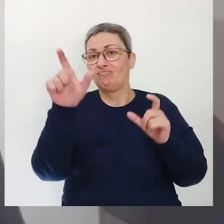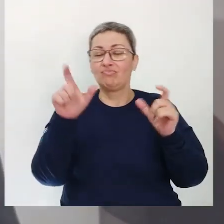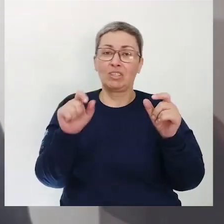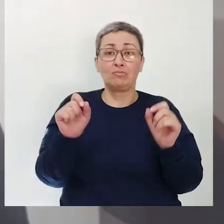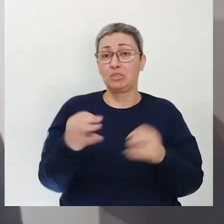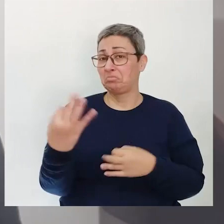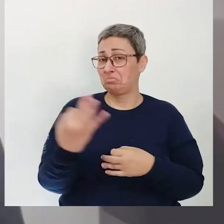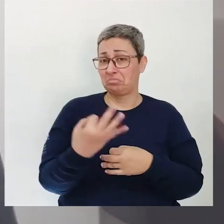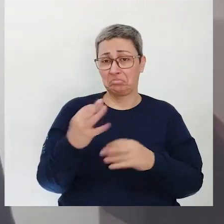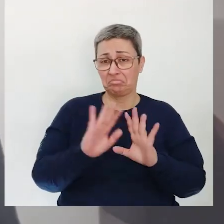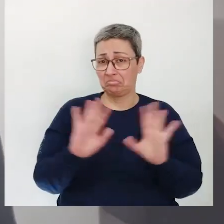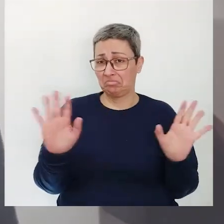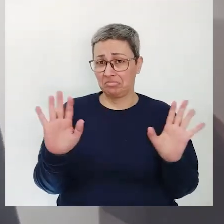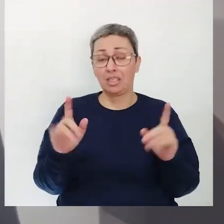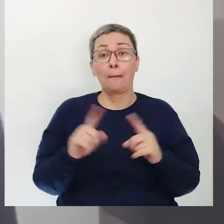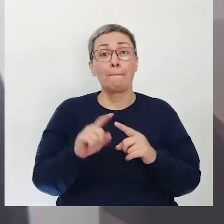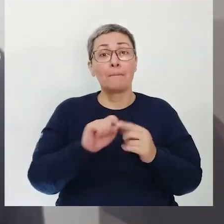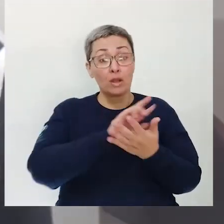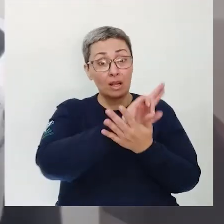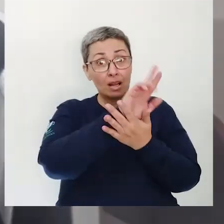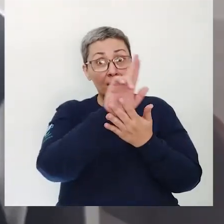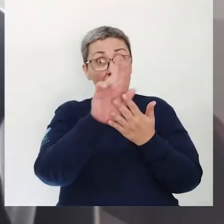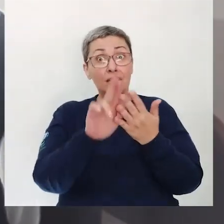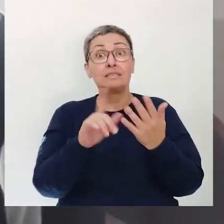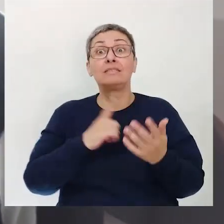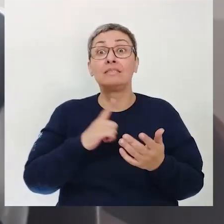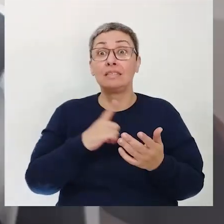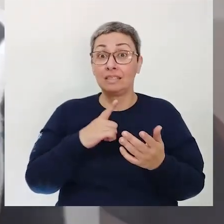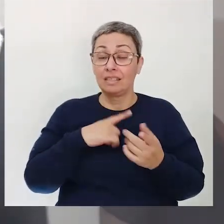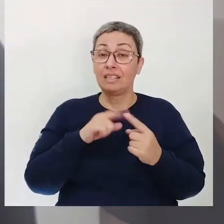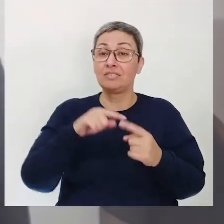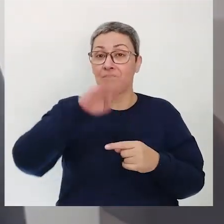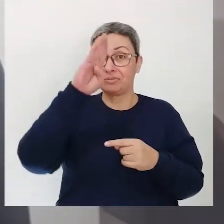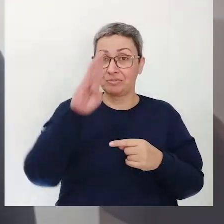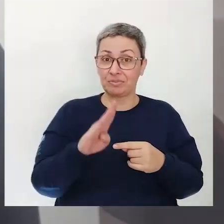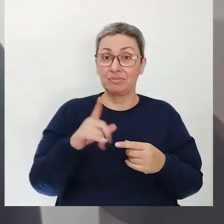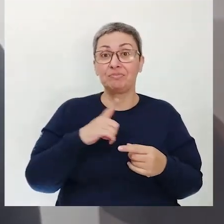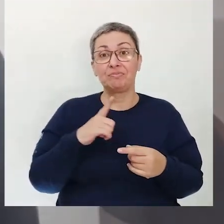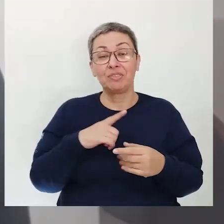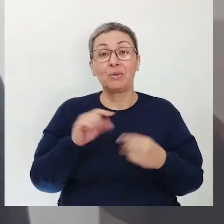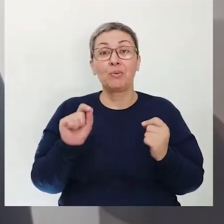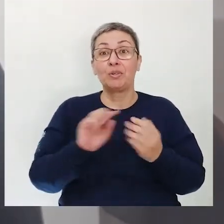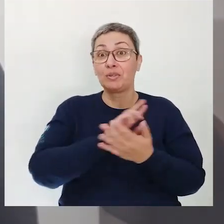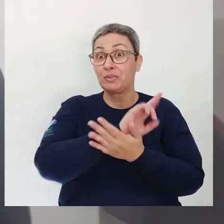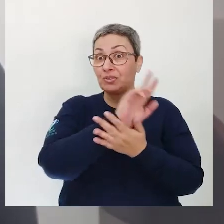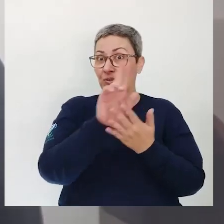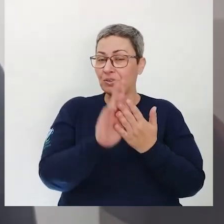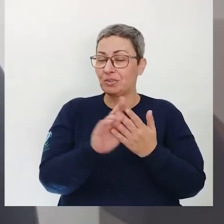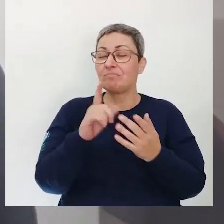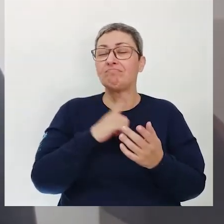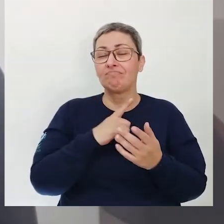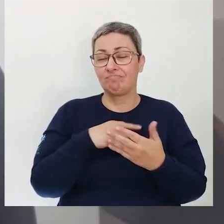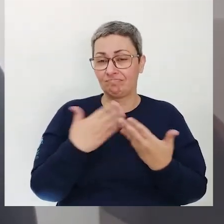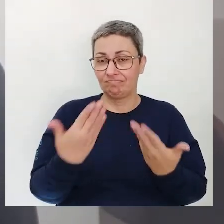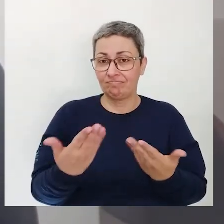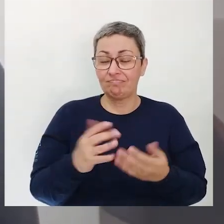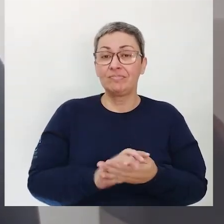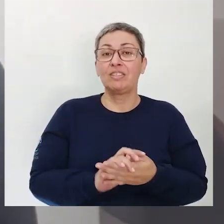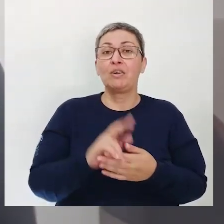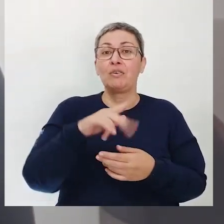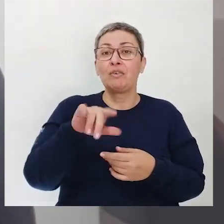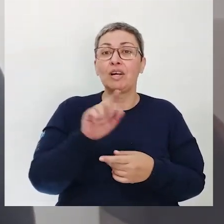lá, e está muito certo, né? Olha quanta diversidade no nosso Brasil, né? Quanta diversidade o Brasil possui, não é